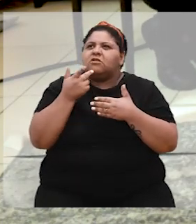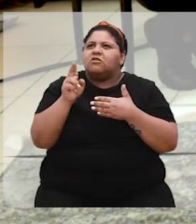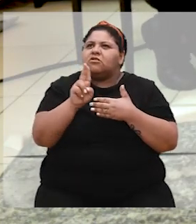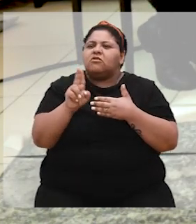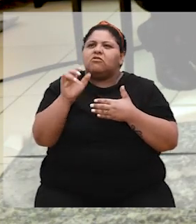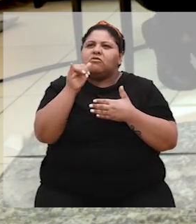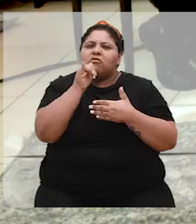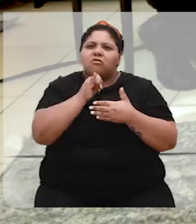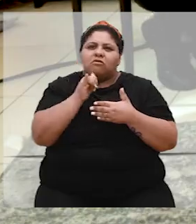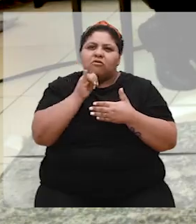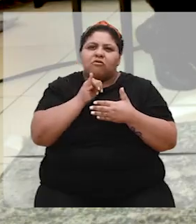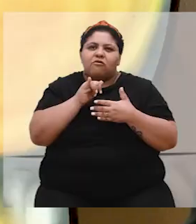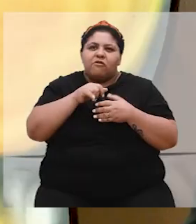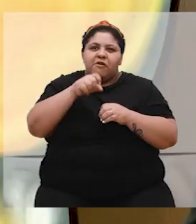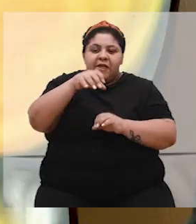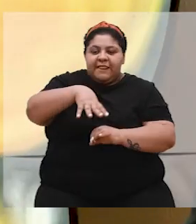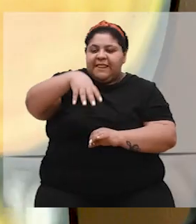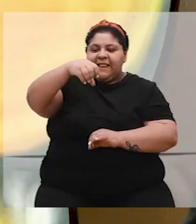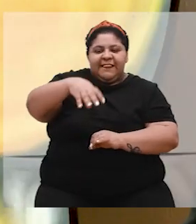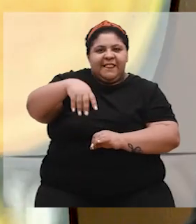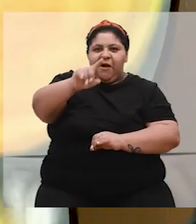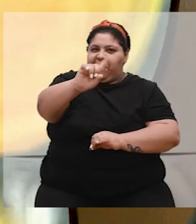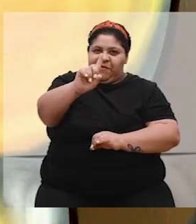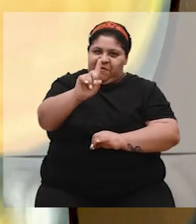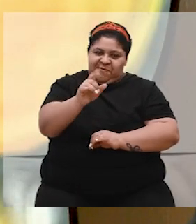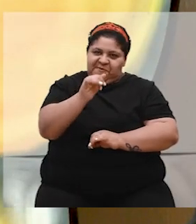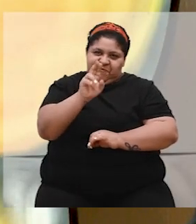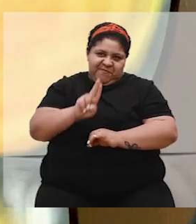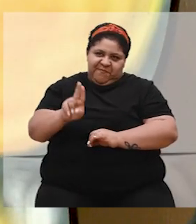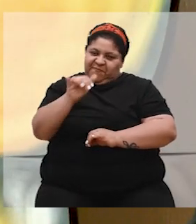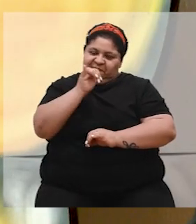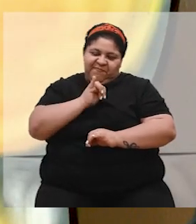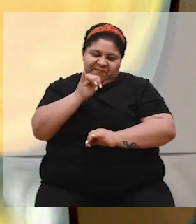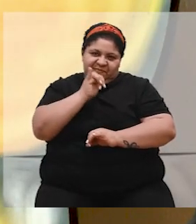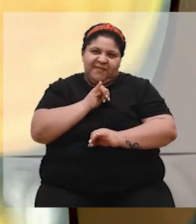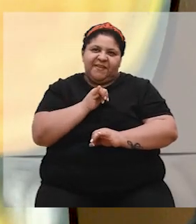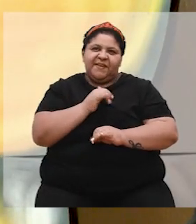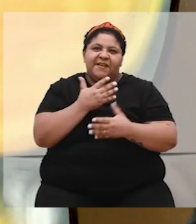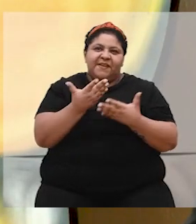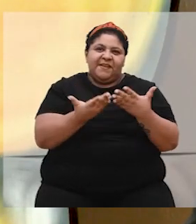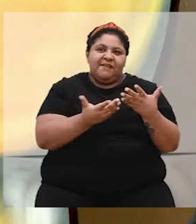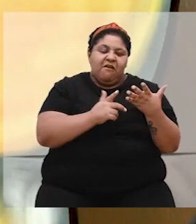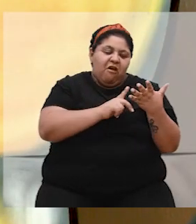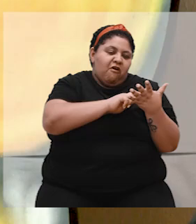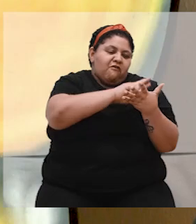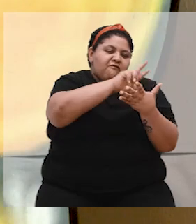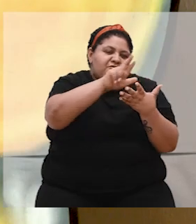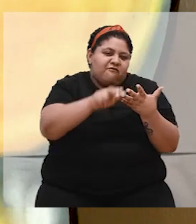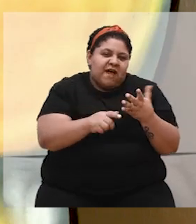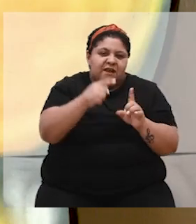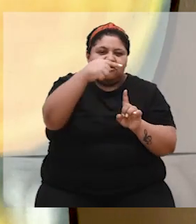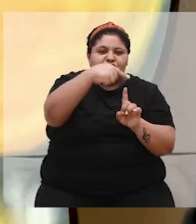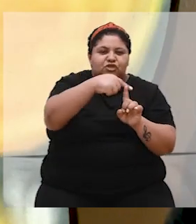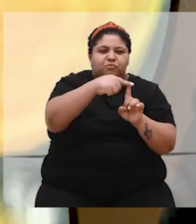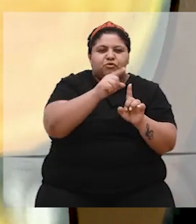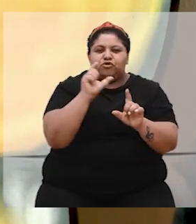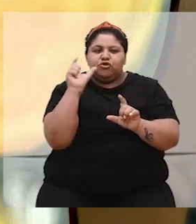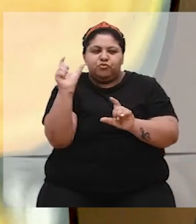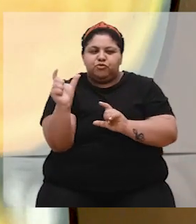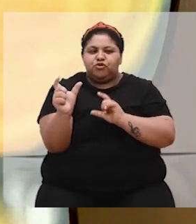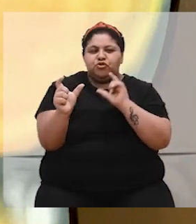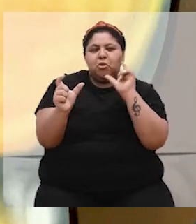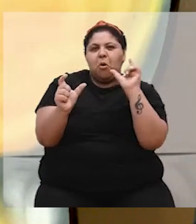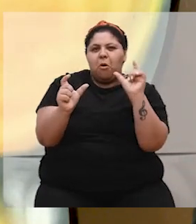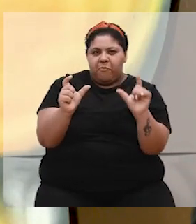nem usar o exemplo tentáculos, porque eu adoro polvos, mas os seus pseudópodes sobre